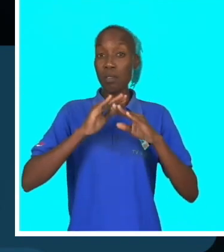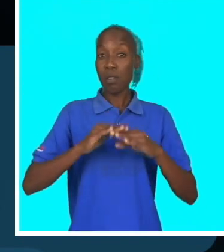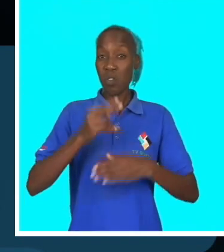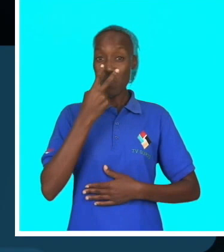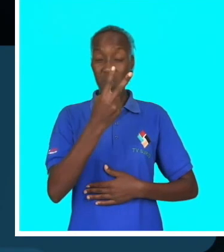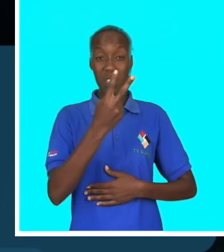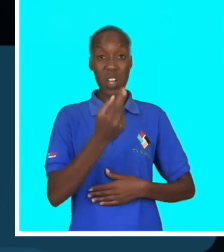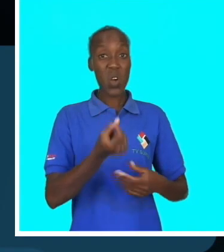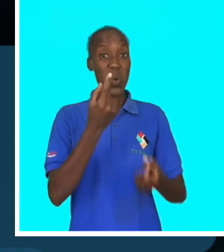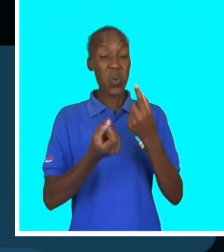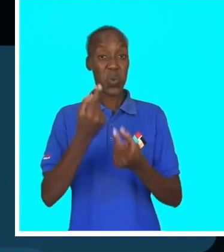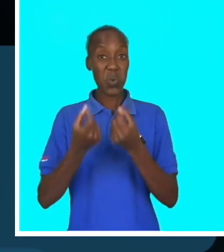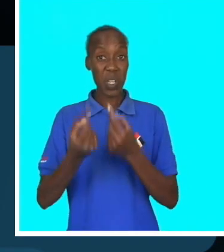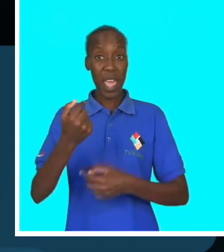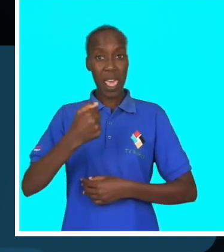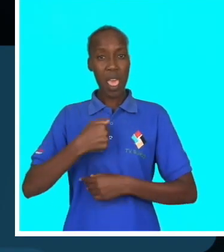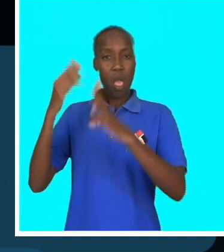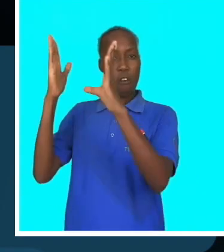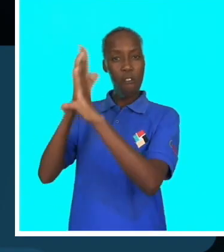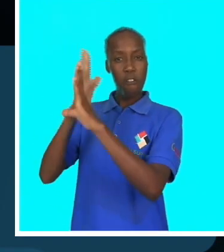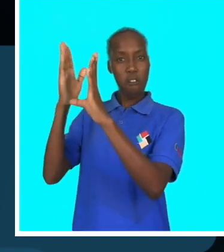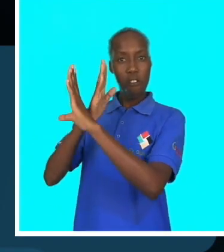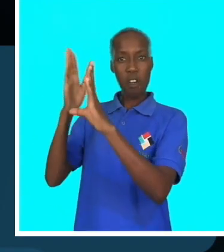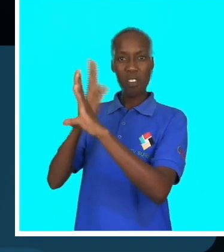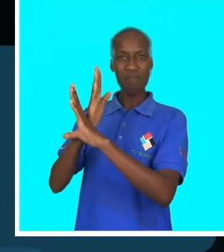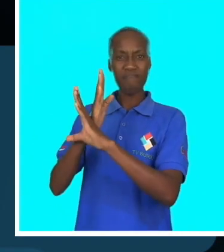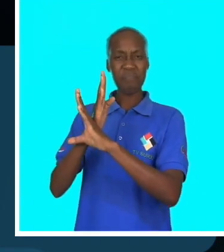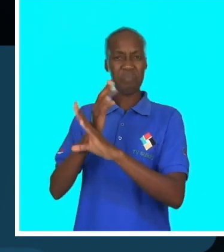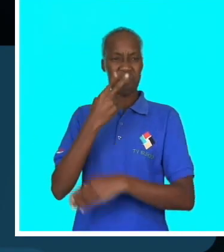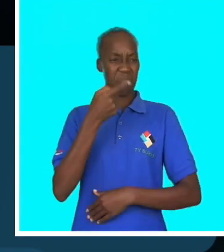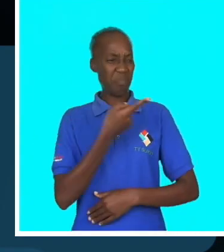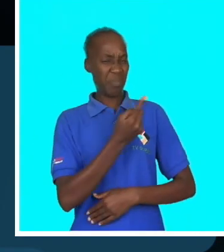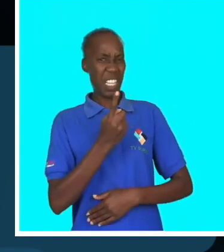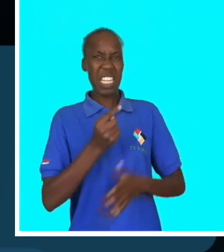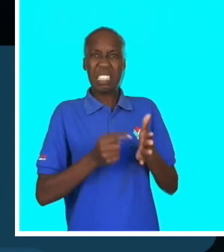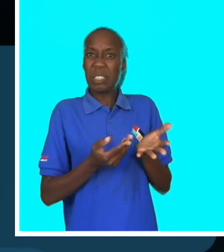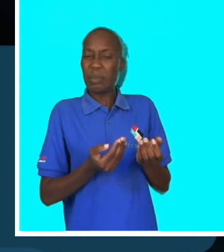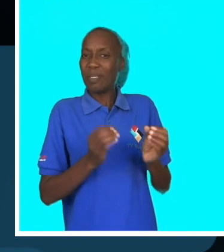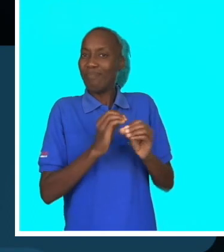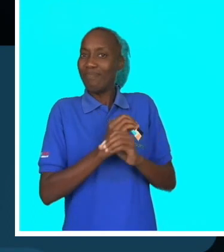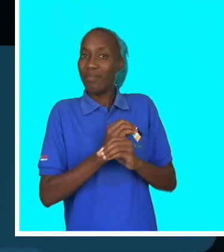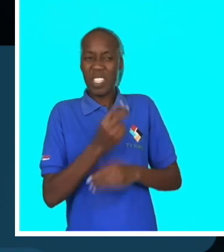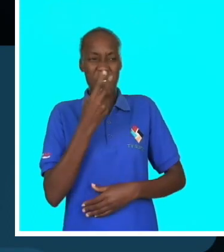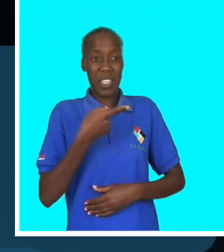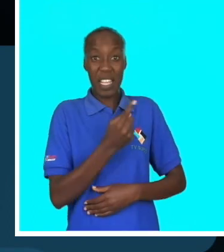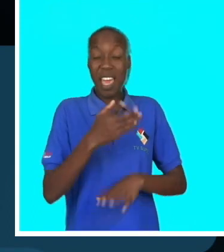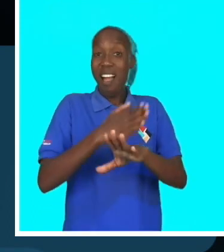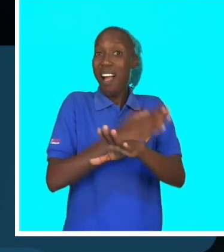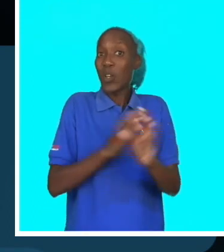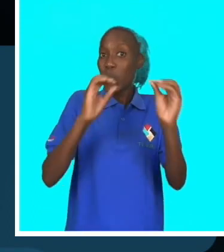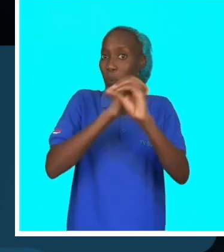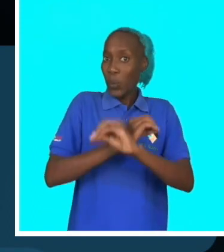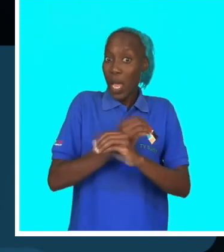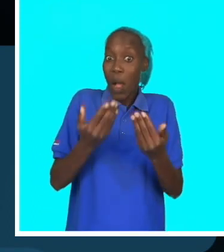triste, sinceramente falando. Quando eu vejo as coisas aqui, vindo de fora, eu não estava à espera